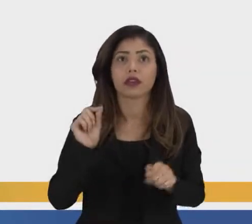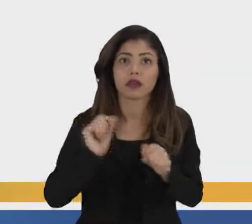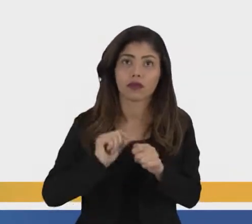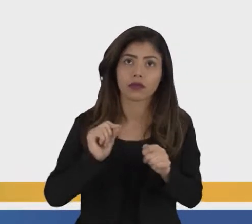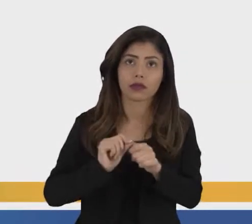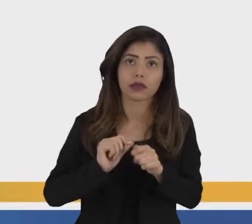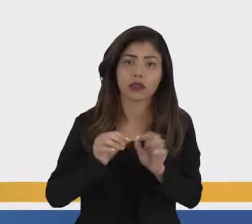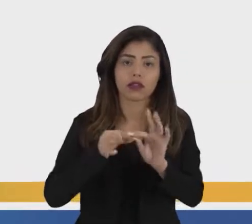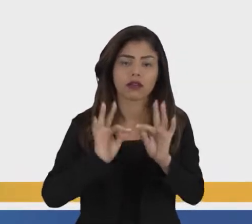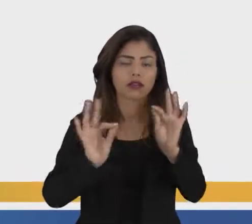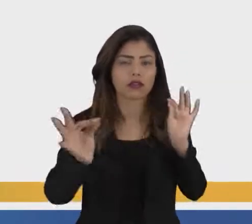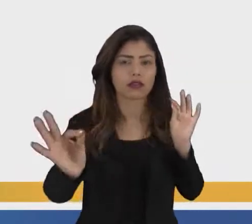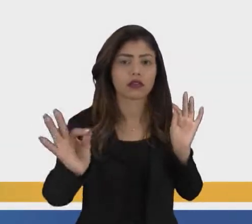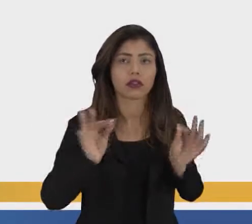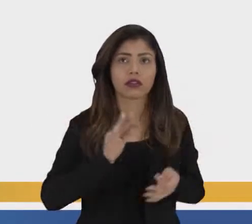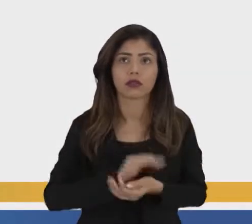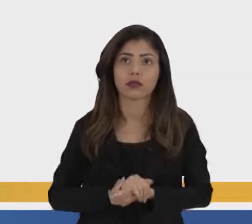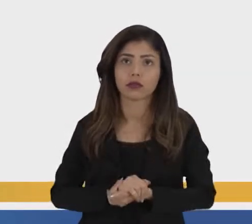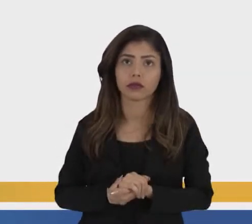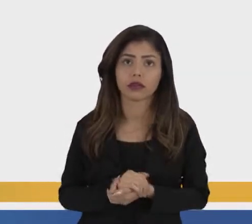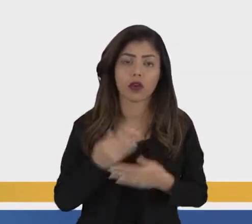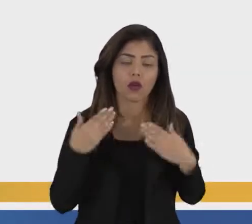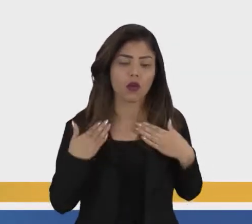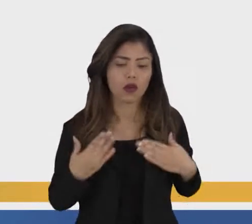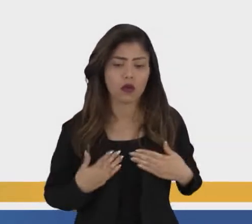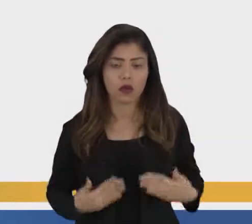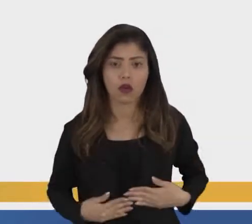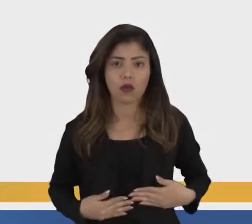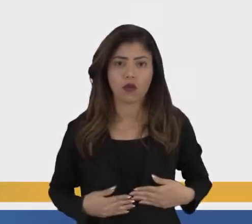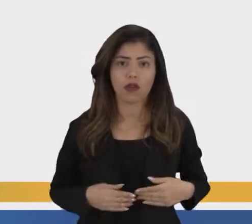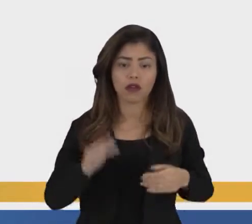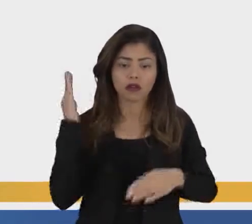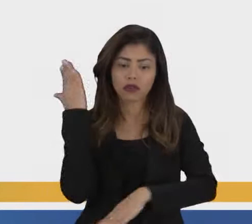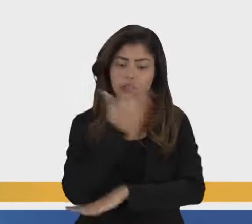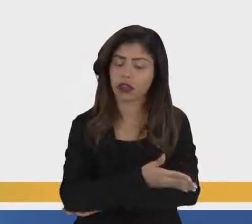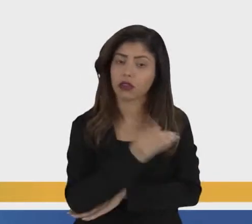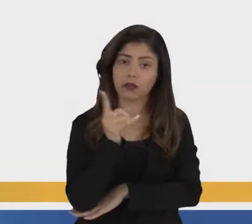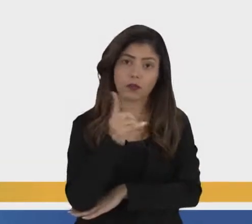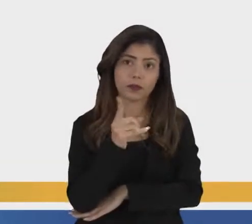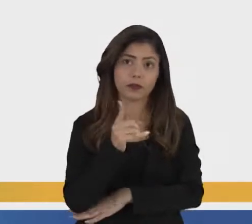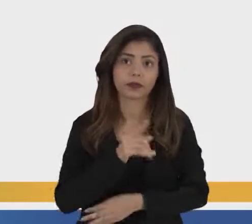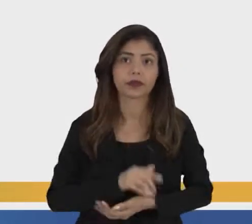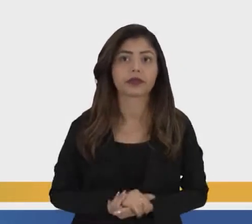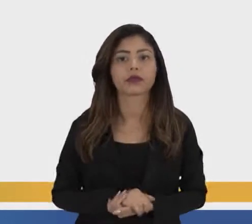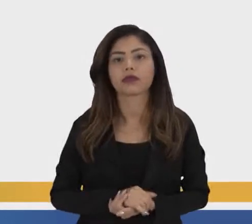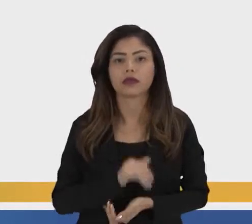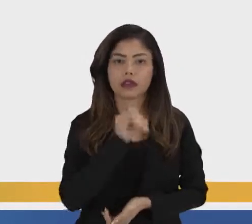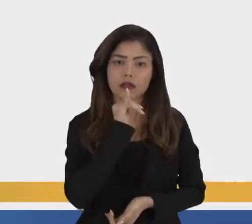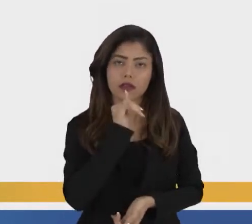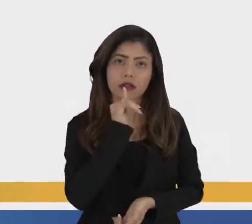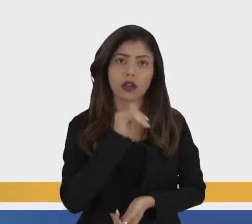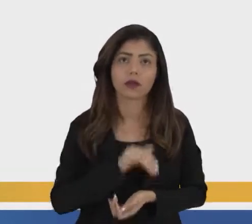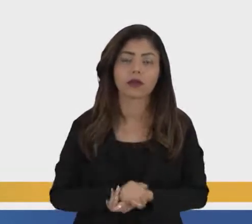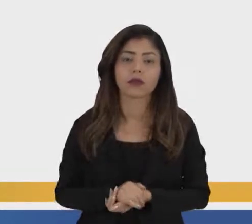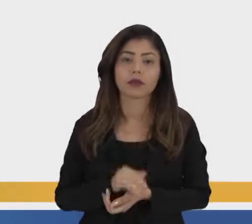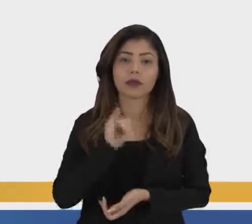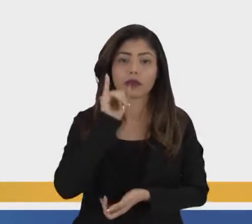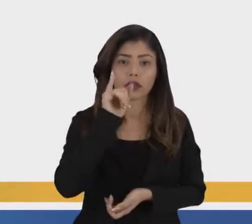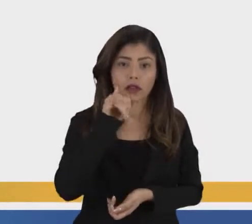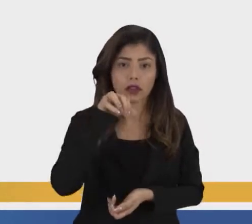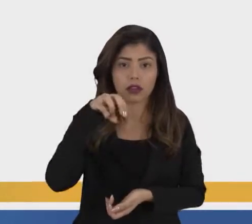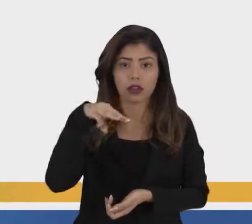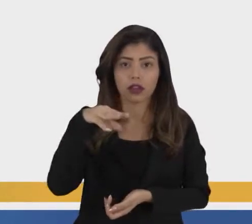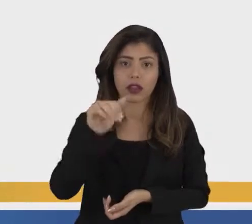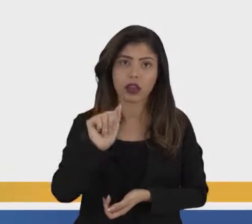através da distância, os corpos interagem, mas não de forma direta, né? Exemplo, o ímã e o metal,